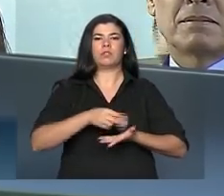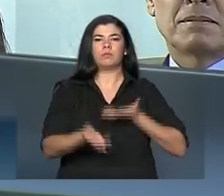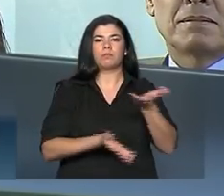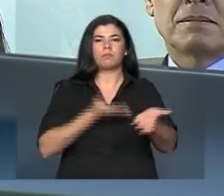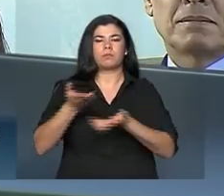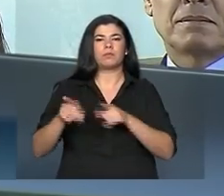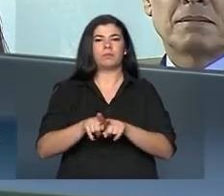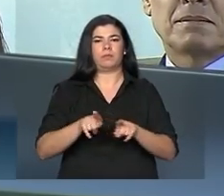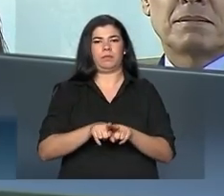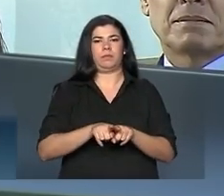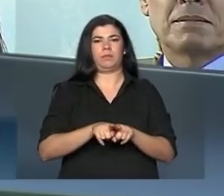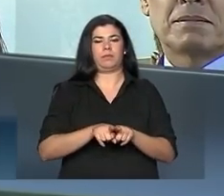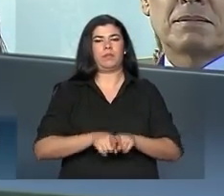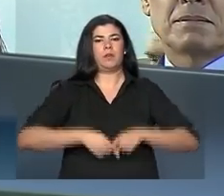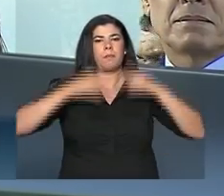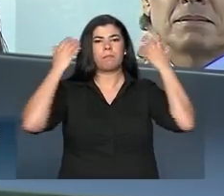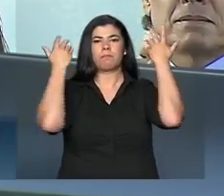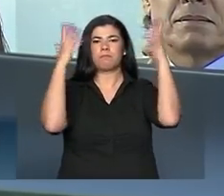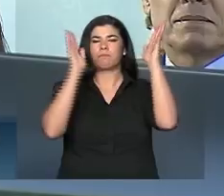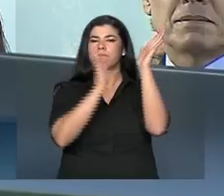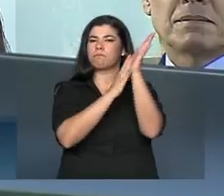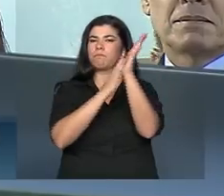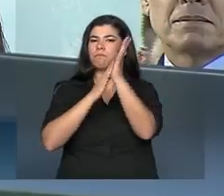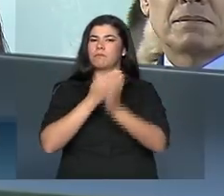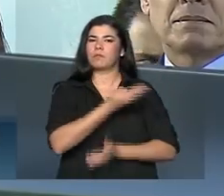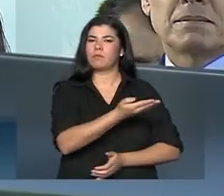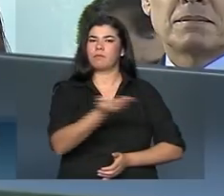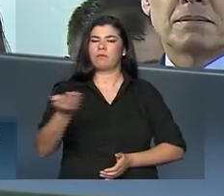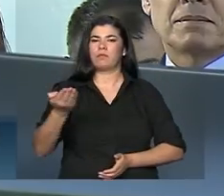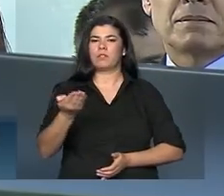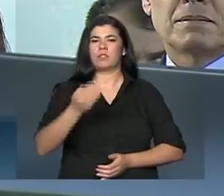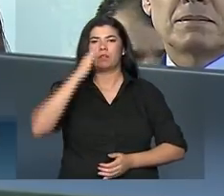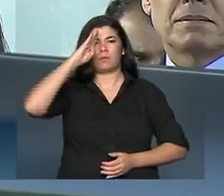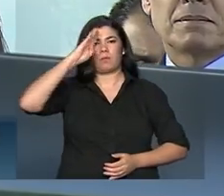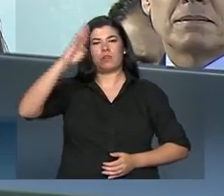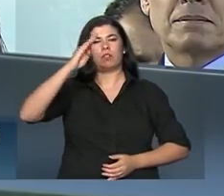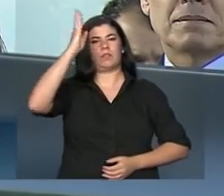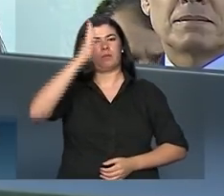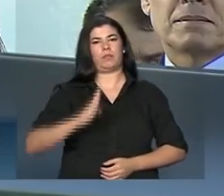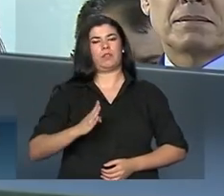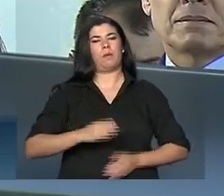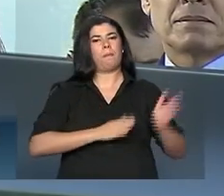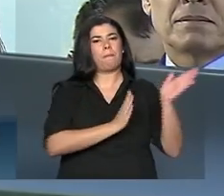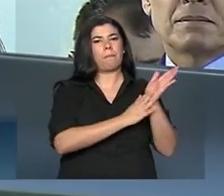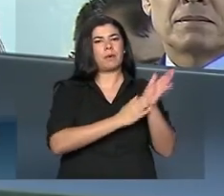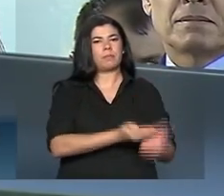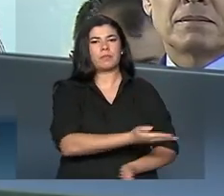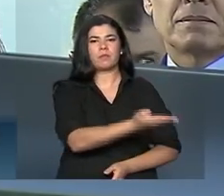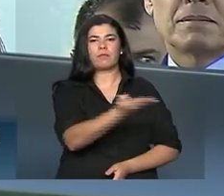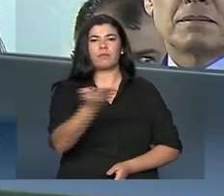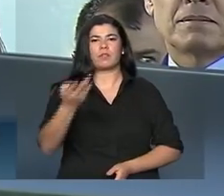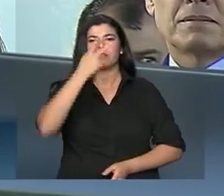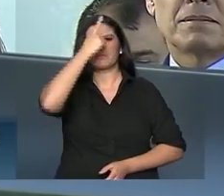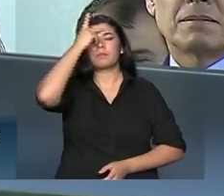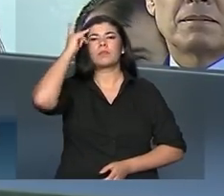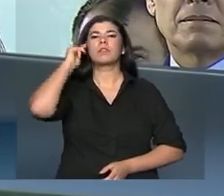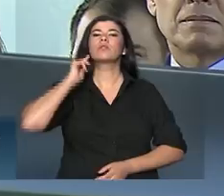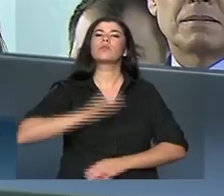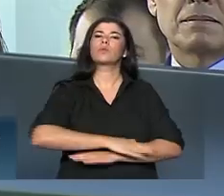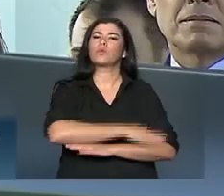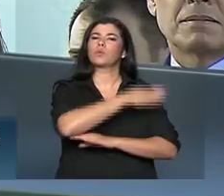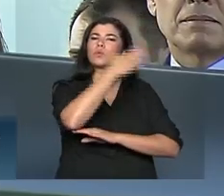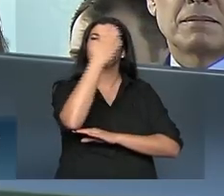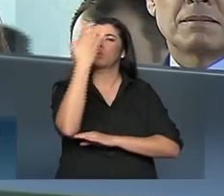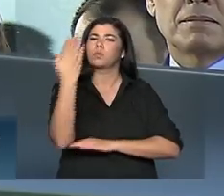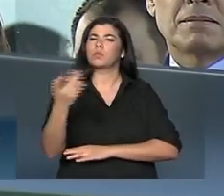coesão. Parabéns, Exército Brasileiro! Parabéns aos nossos, que dioturnamente cumpram